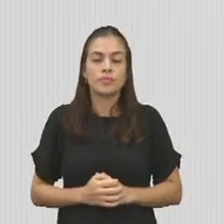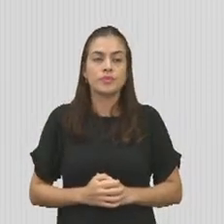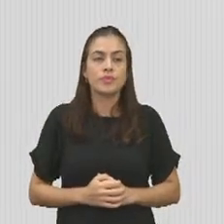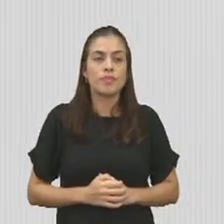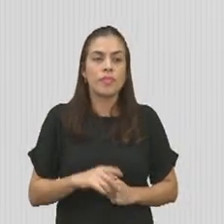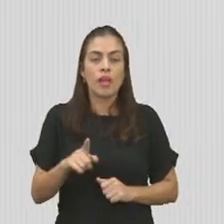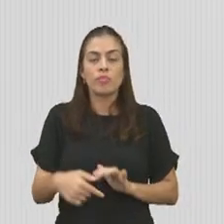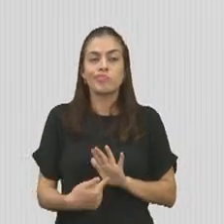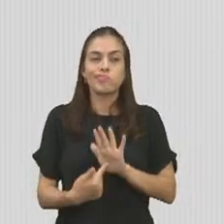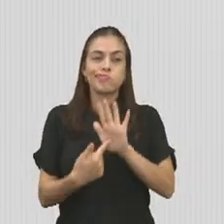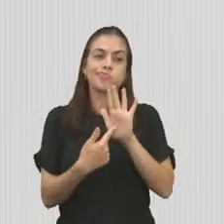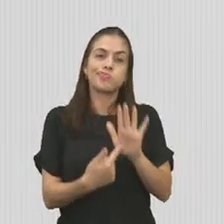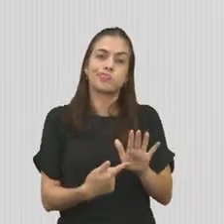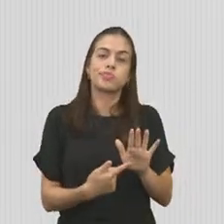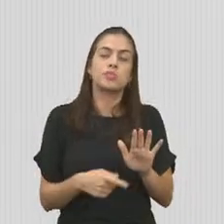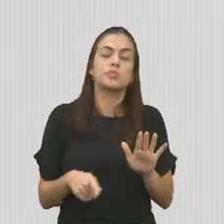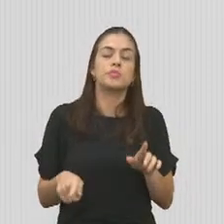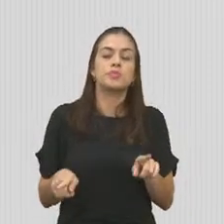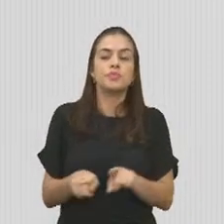gente destaca aí no nosso